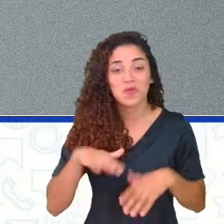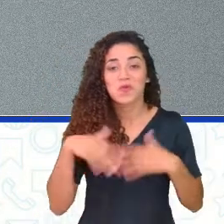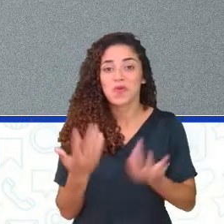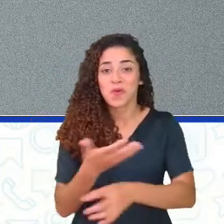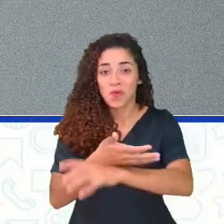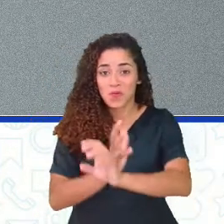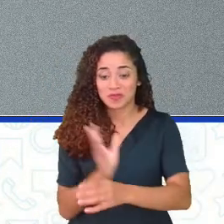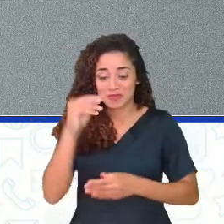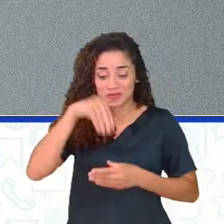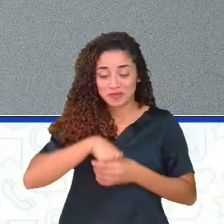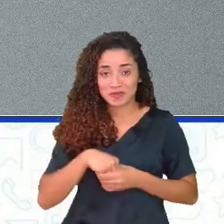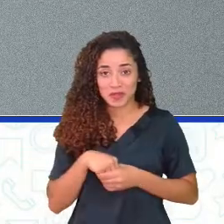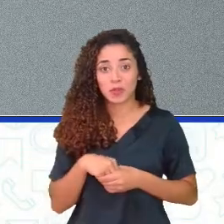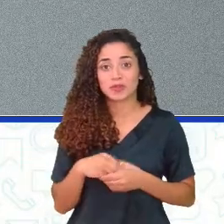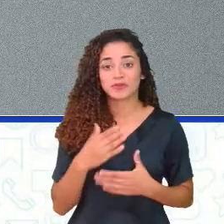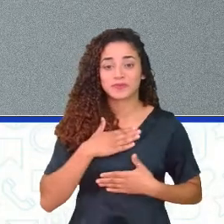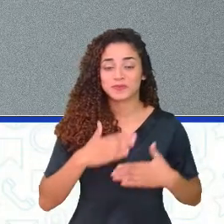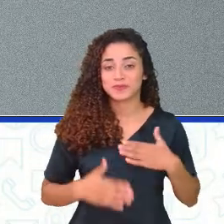compõem o nosso corpo?